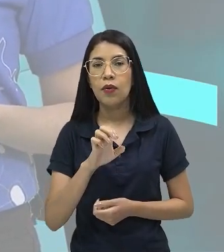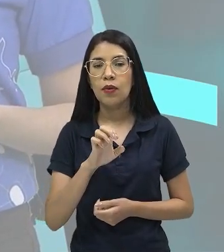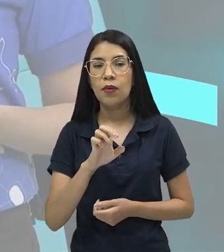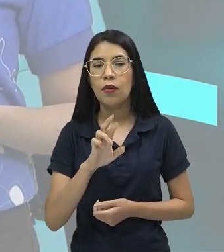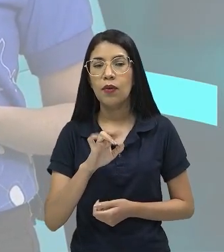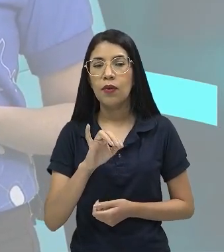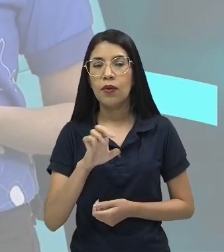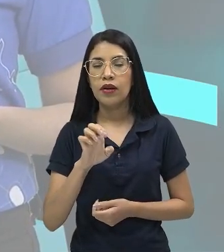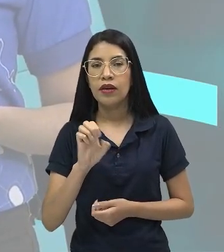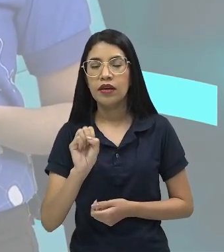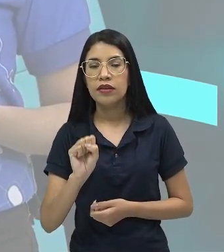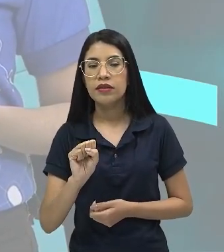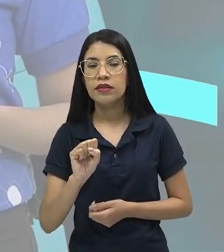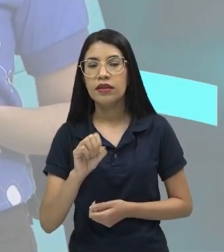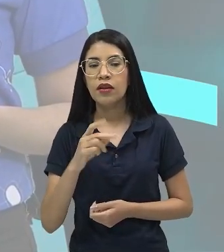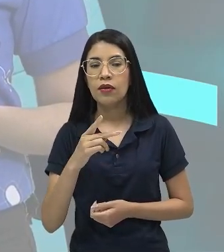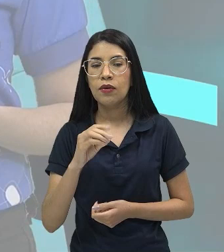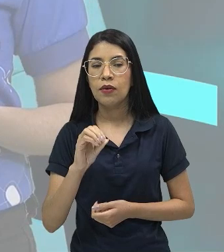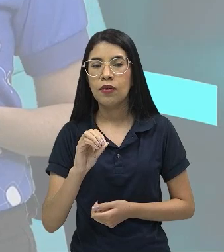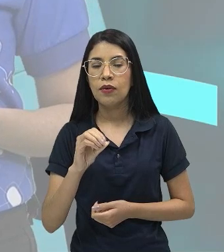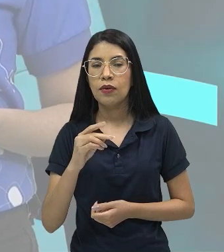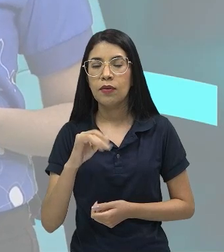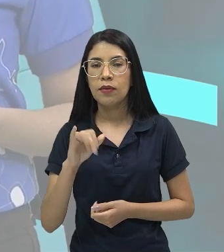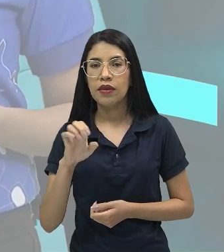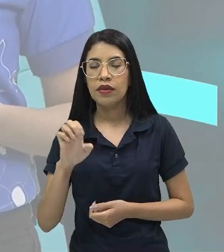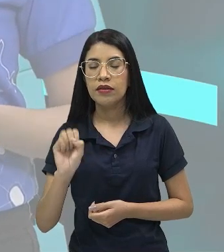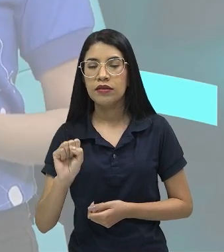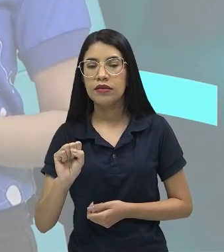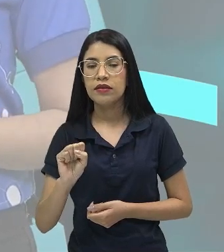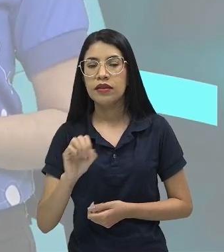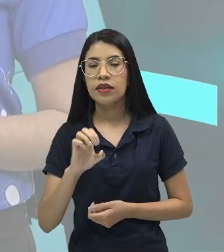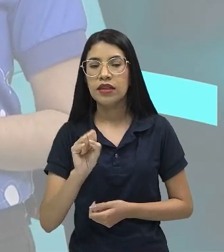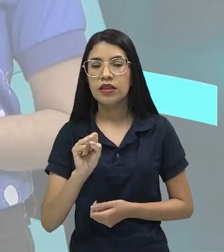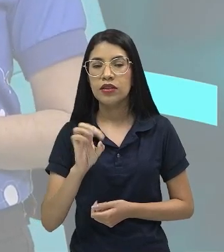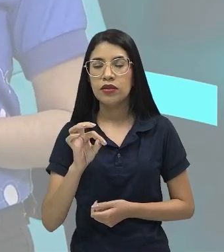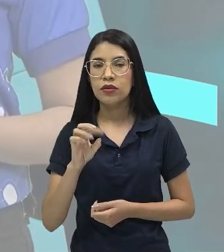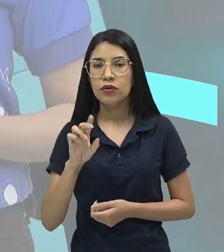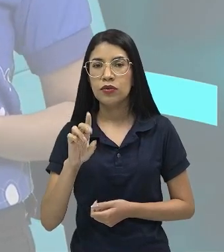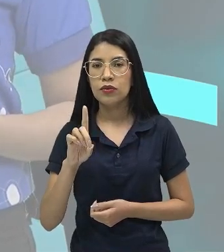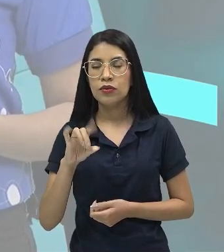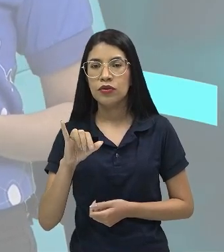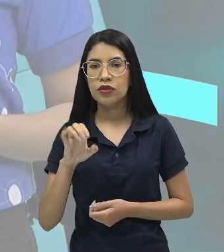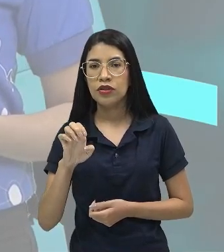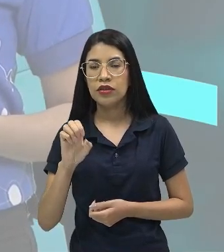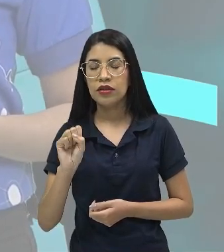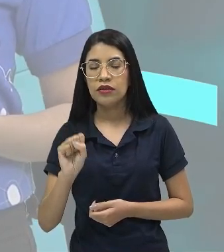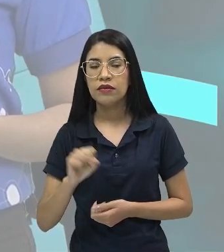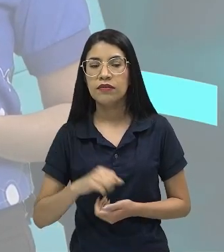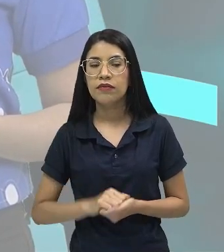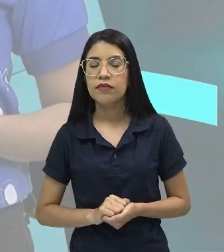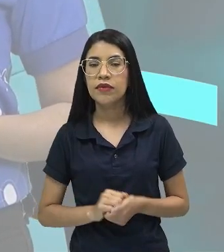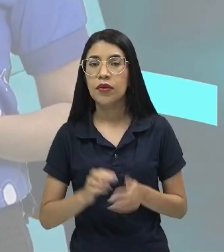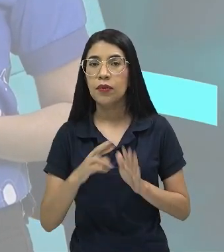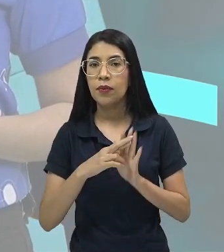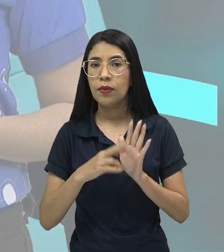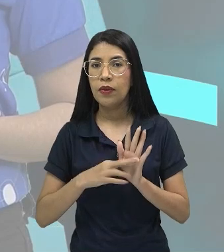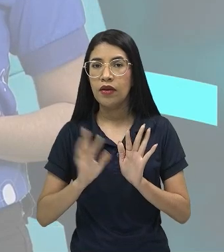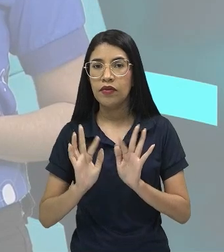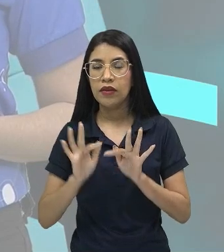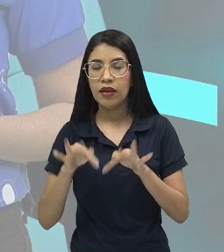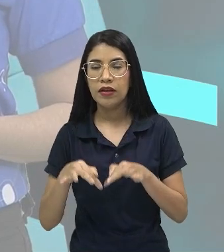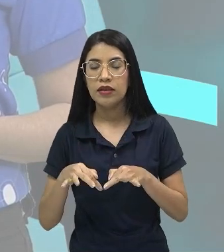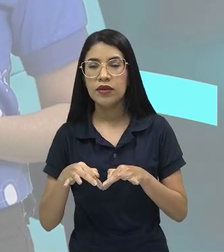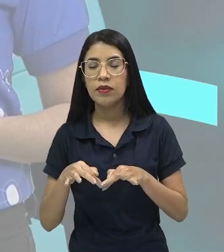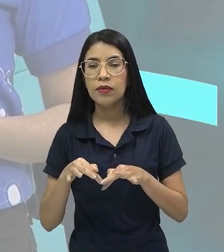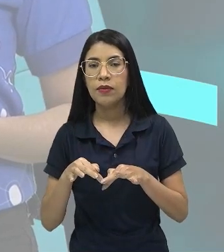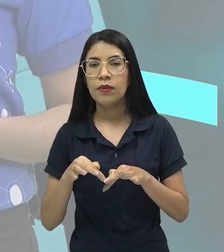copy ficou copies e o study ficou studies. Então, observe aqui a nossa regra. Então, os verbos finalizados em